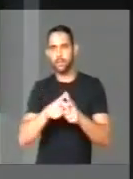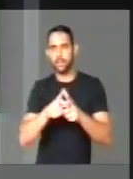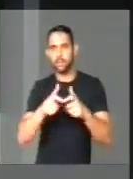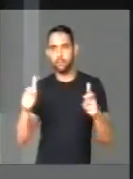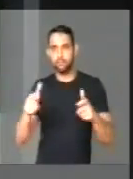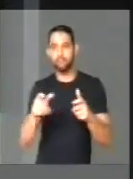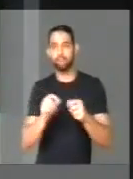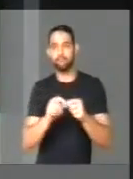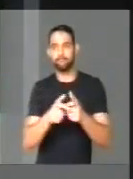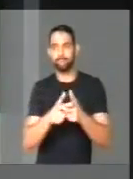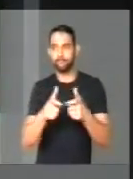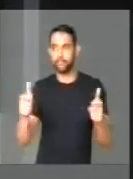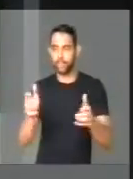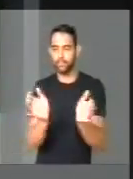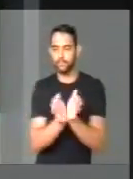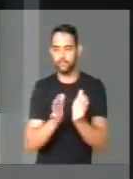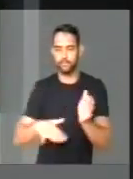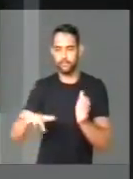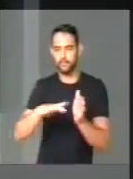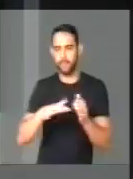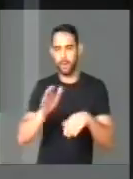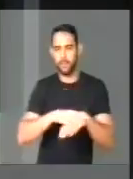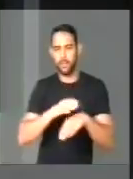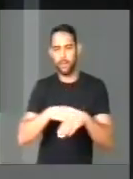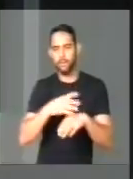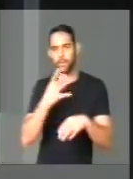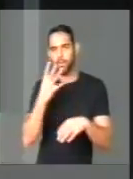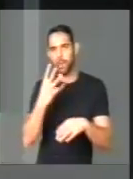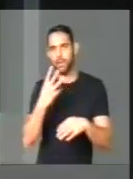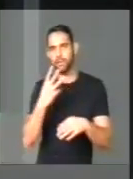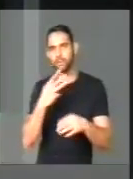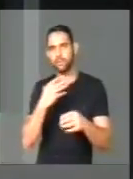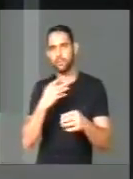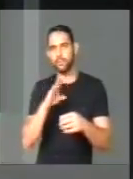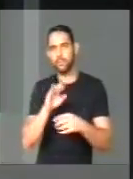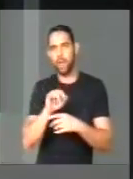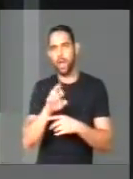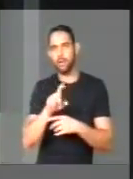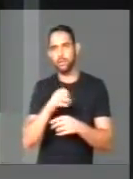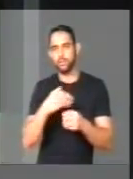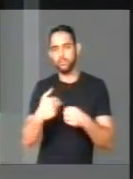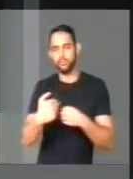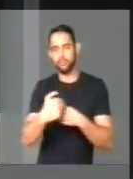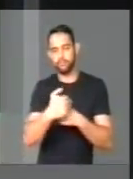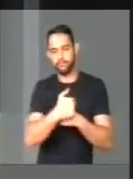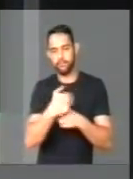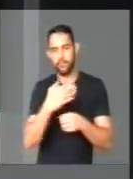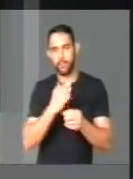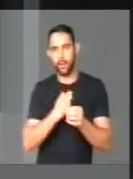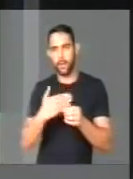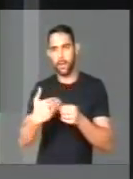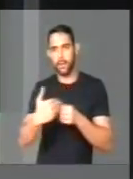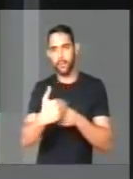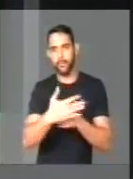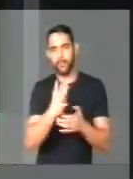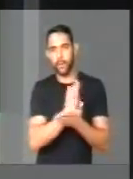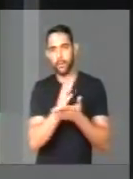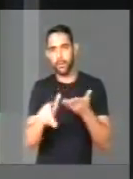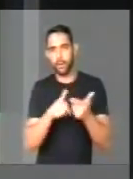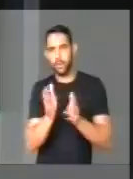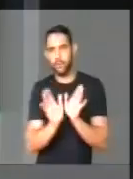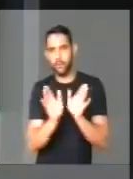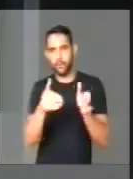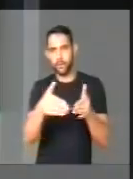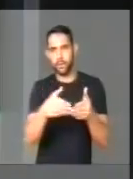tem um grande coletivo ali, mais 4 bairros no entorno. E o trabalho principal foi voltado a resolver